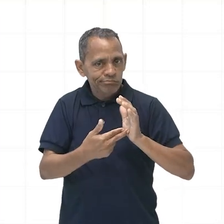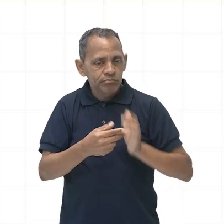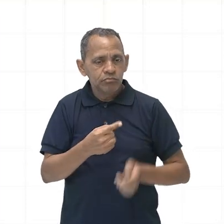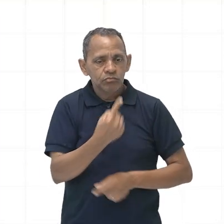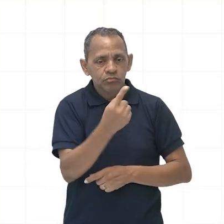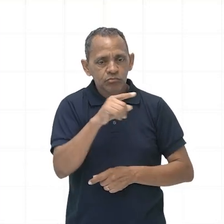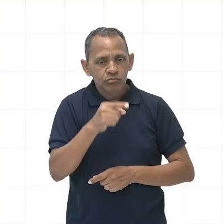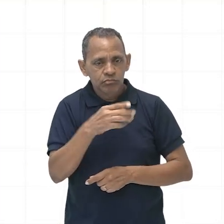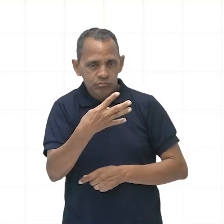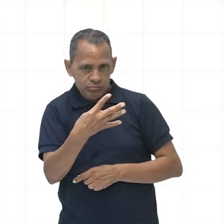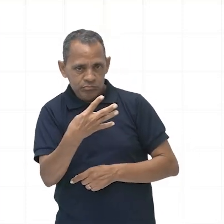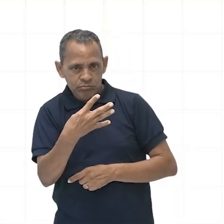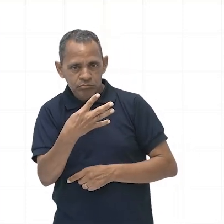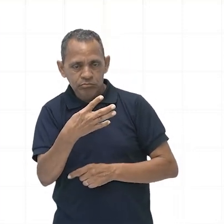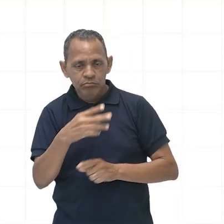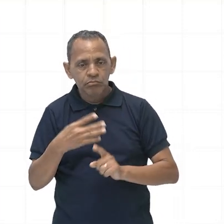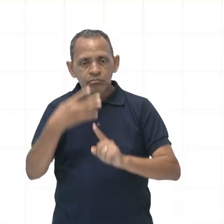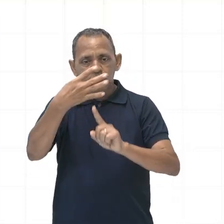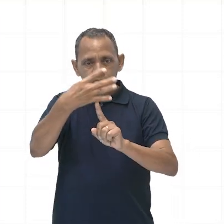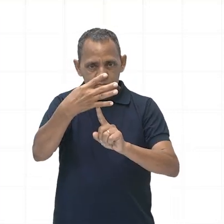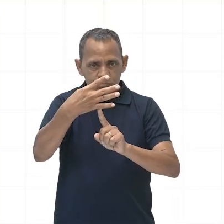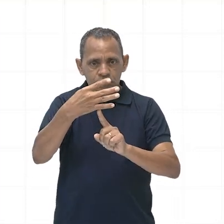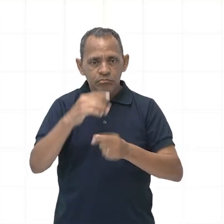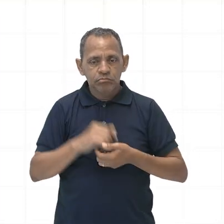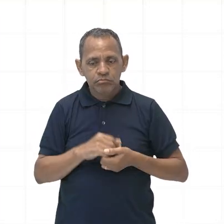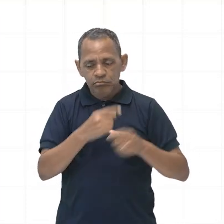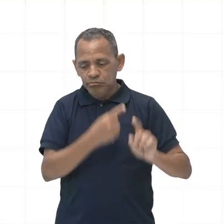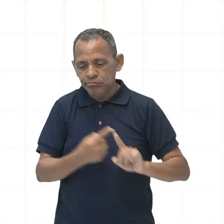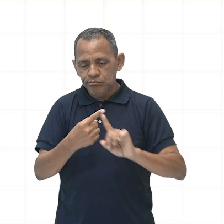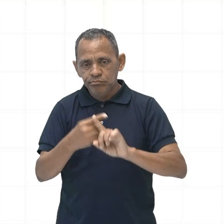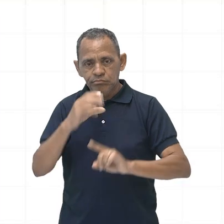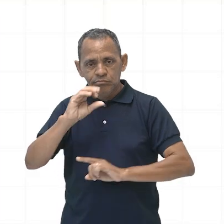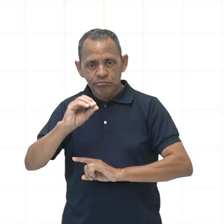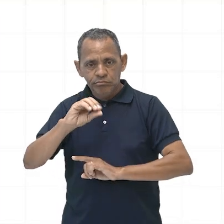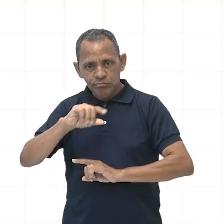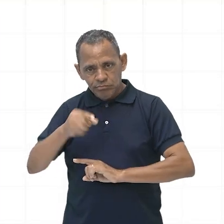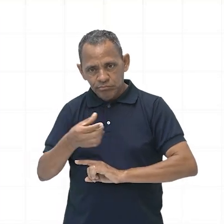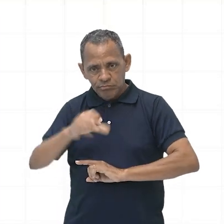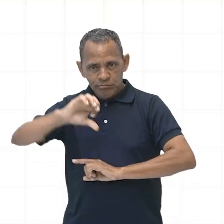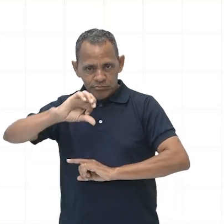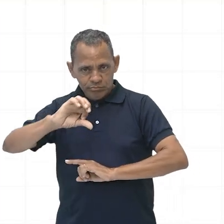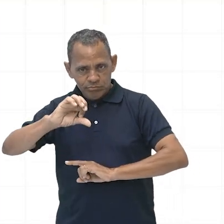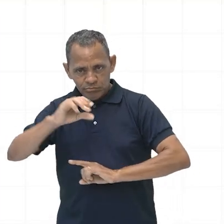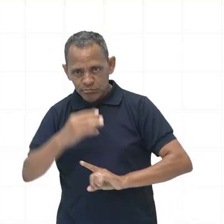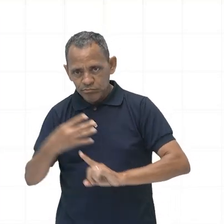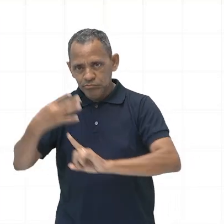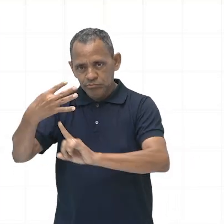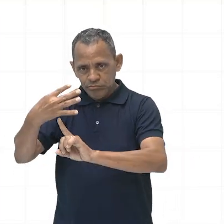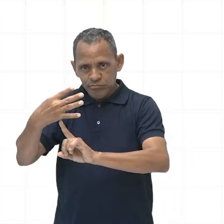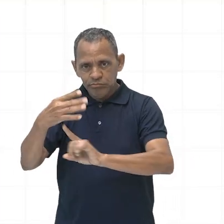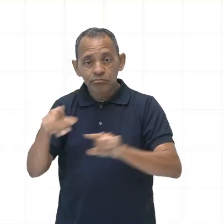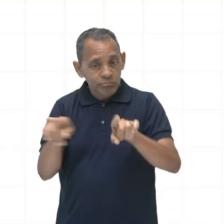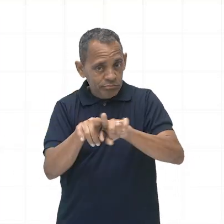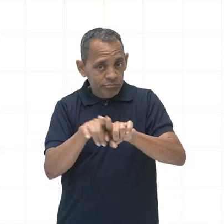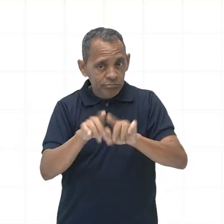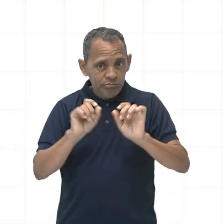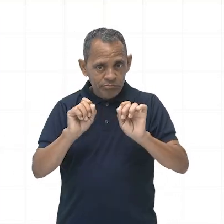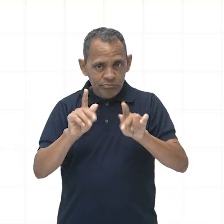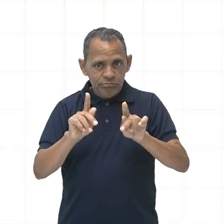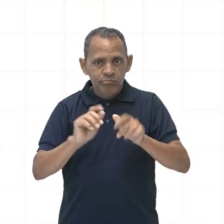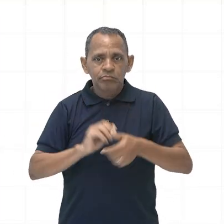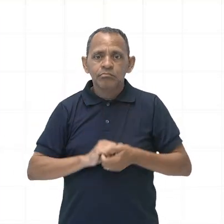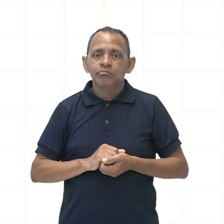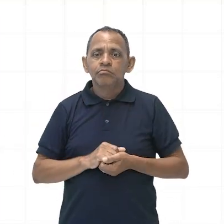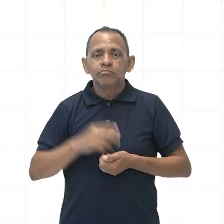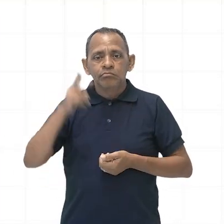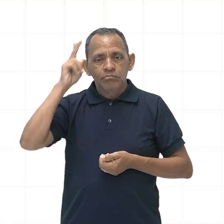1,4 elevado a 4, multiplicando 0,9 elevado a 4 também. Lembrando,